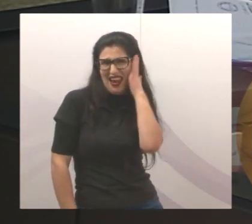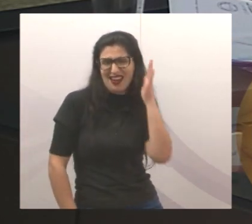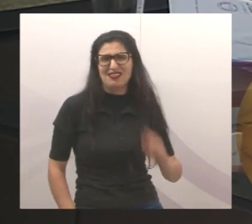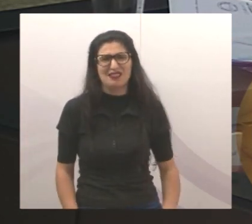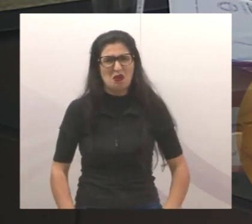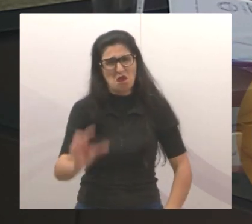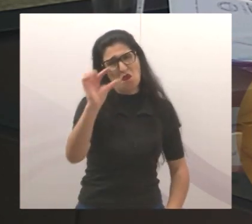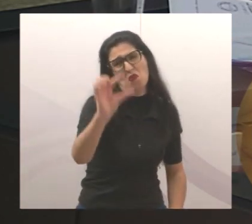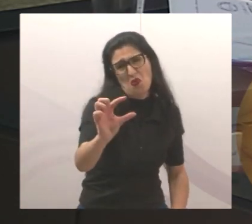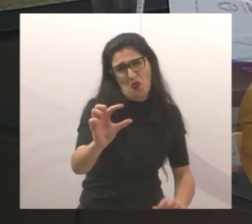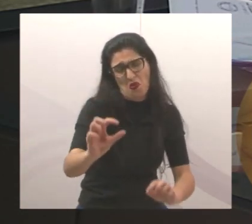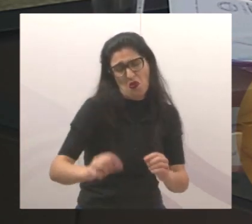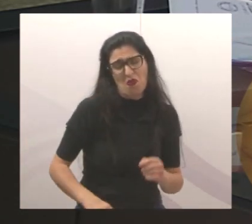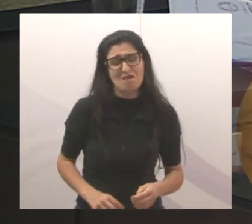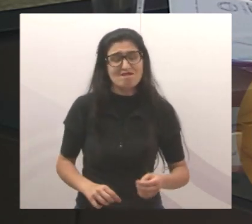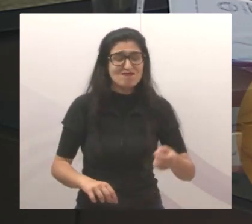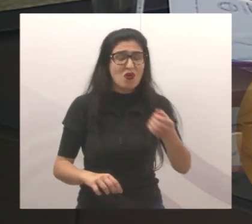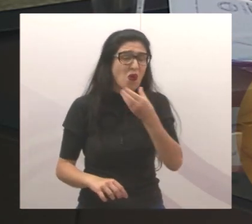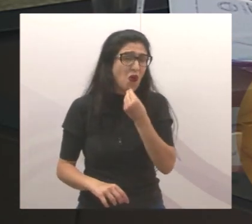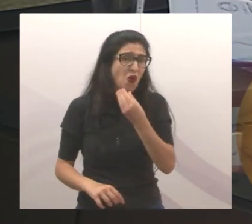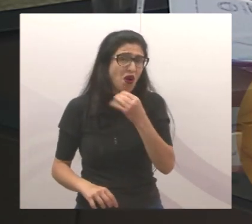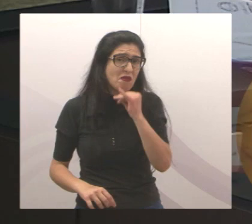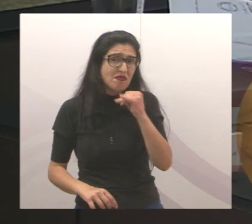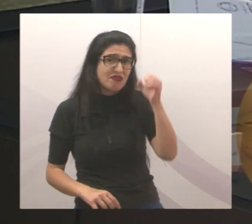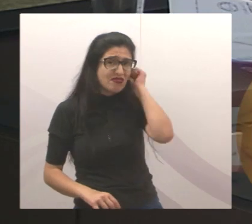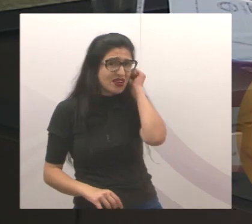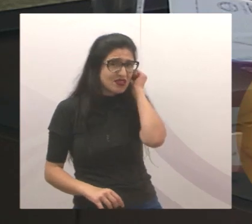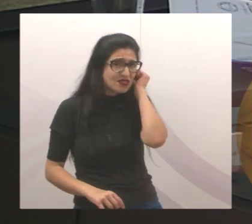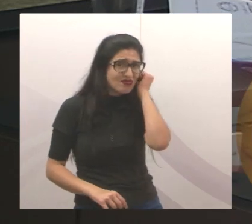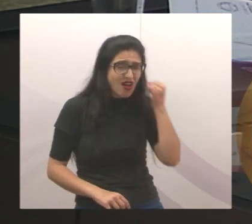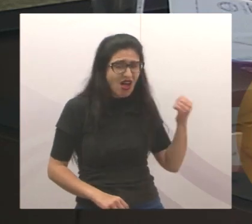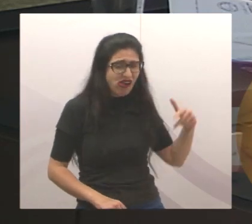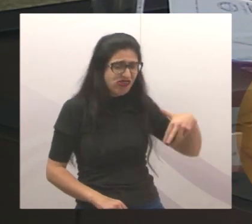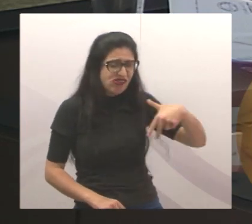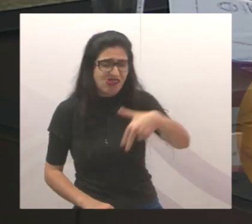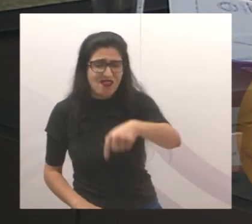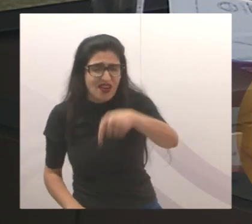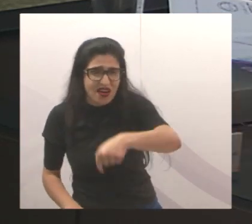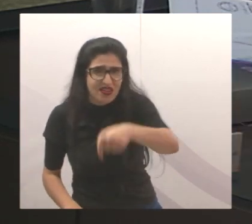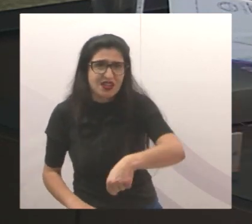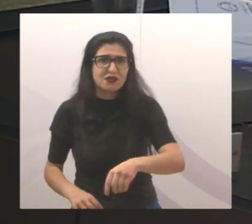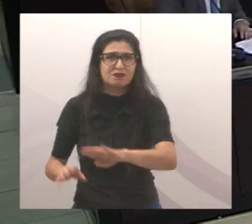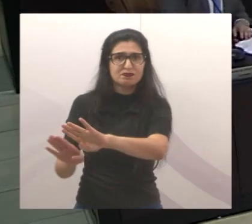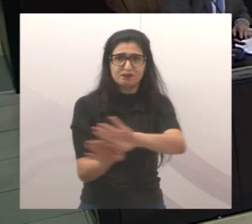dessa situação, porque, como protesto, eu me abstenho do voto.